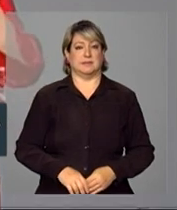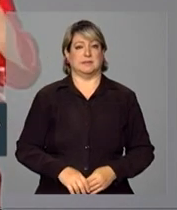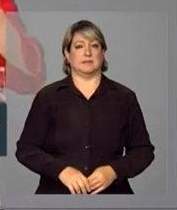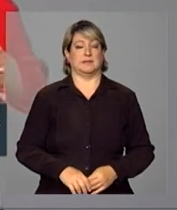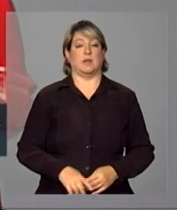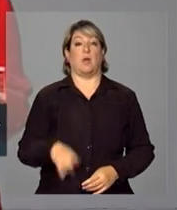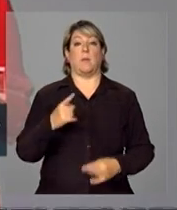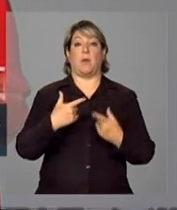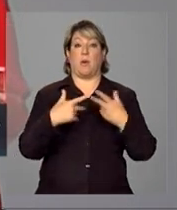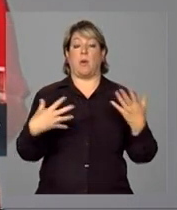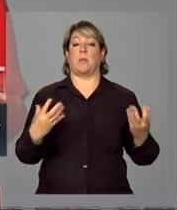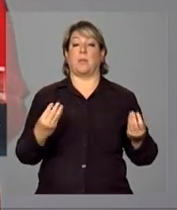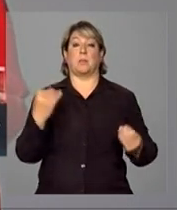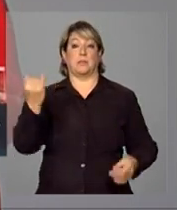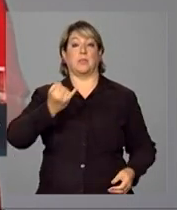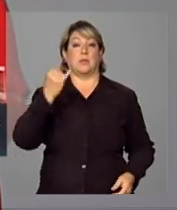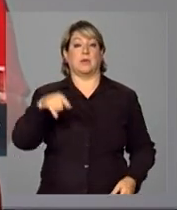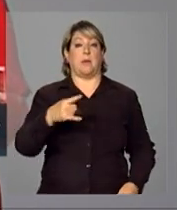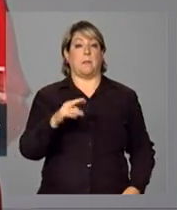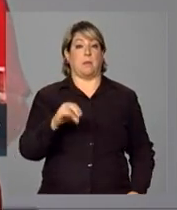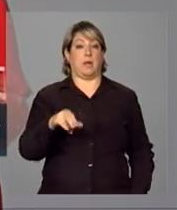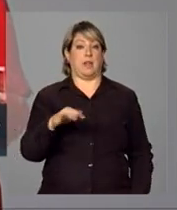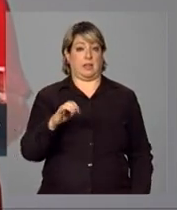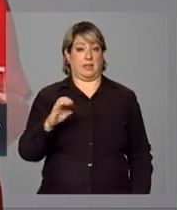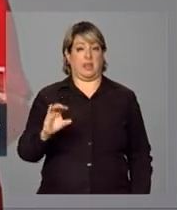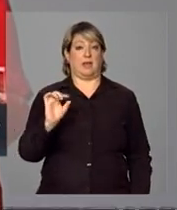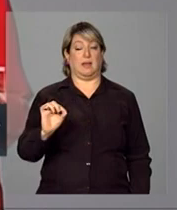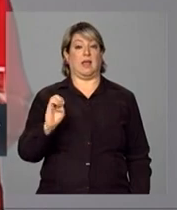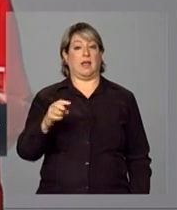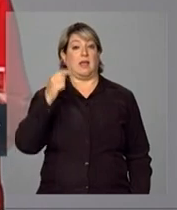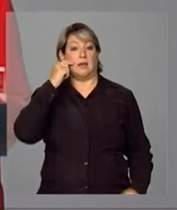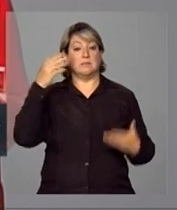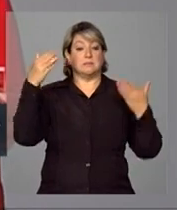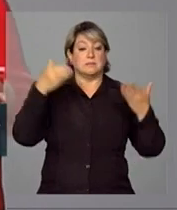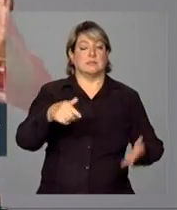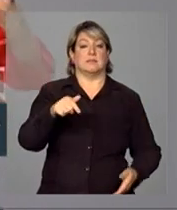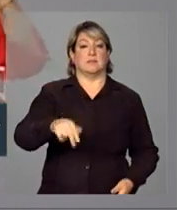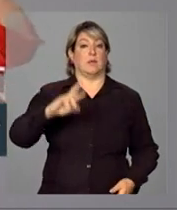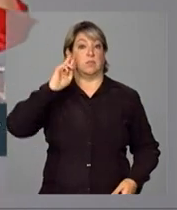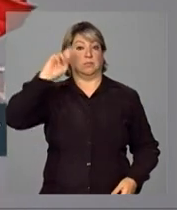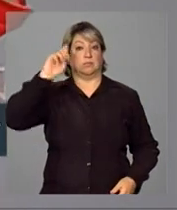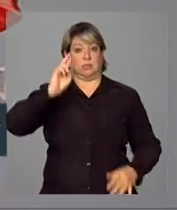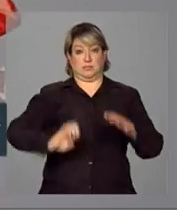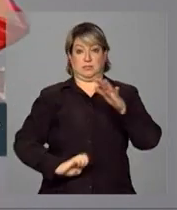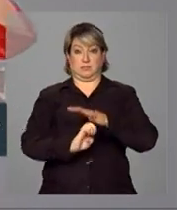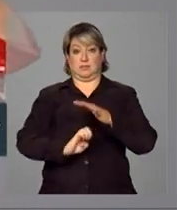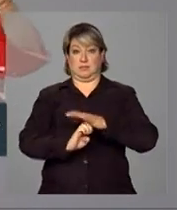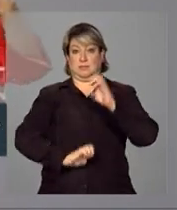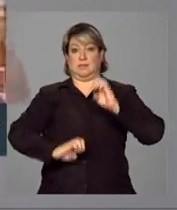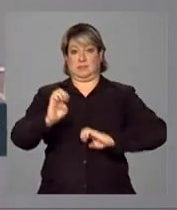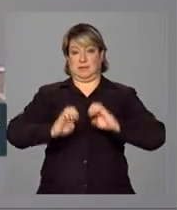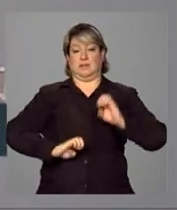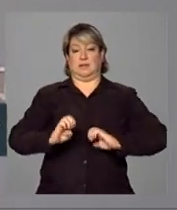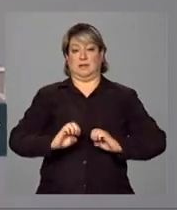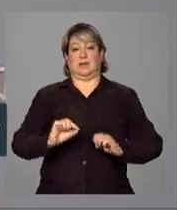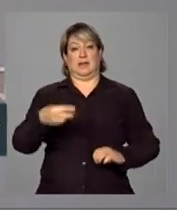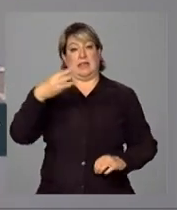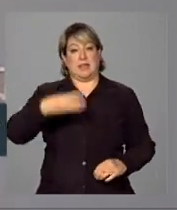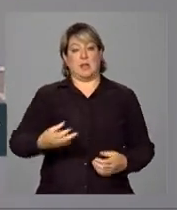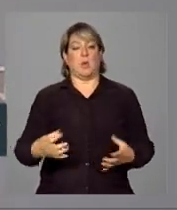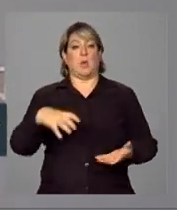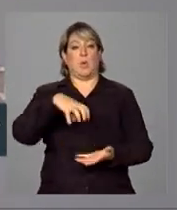algo muito importante do Pronatec, que é a presença dos empresários, o terceiro grupo de